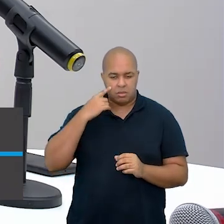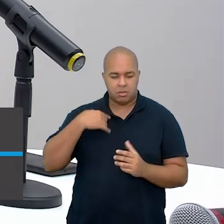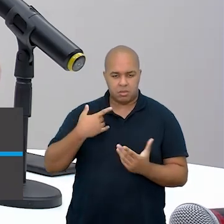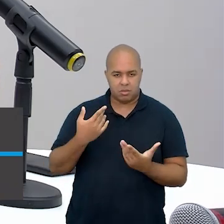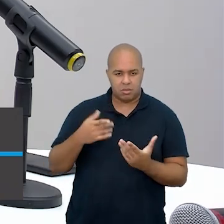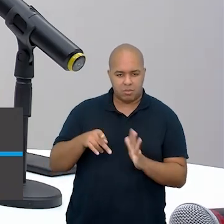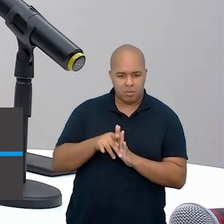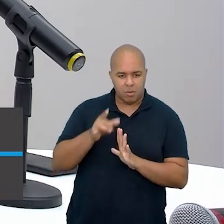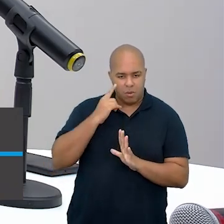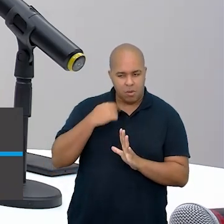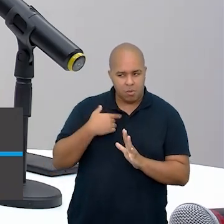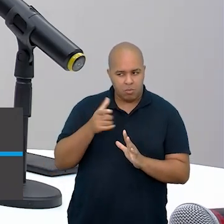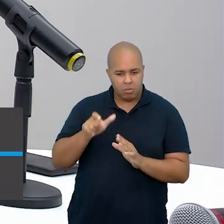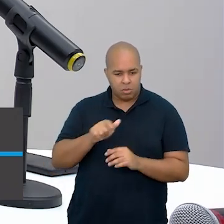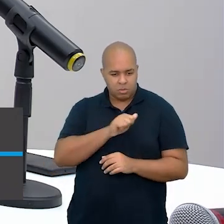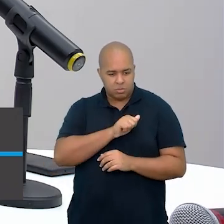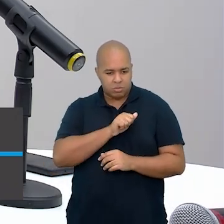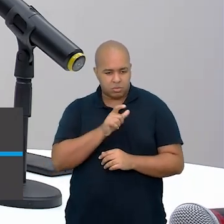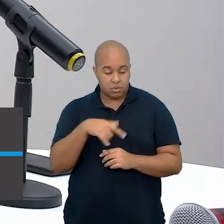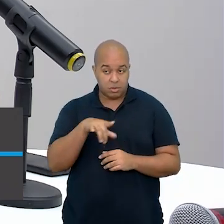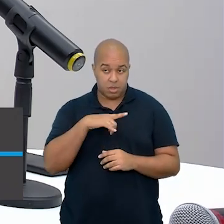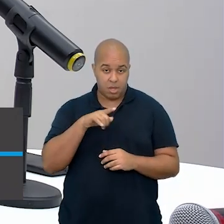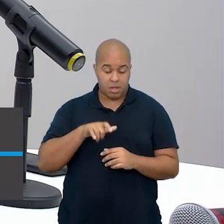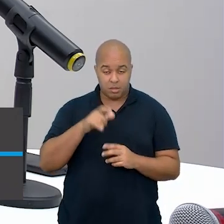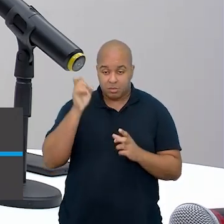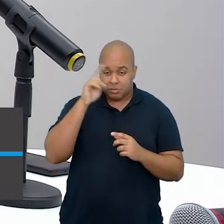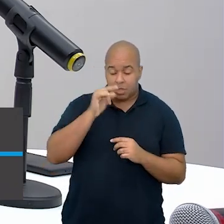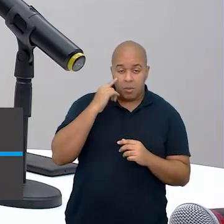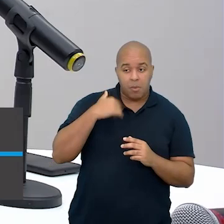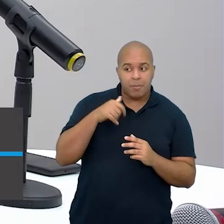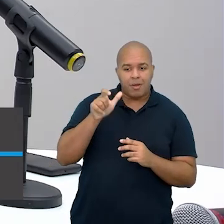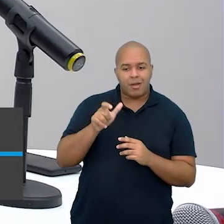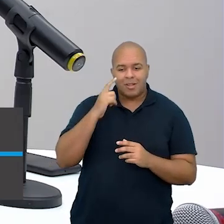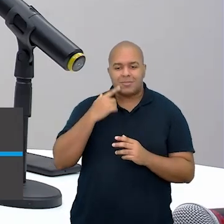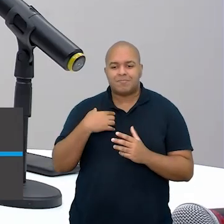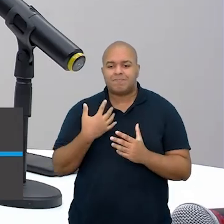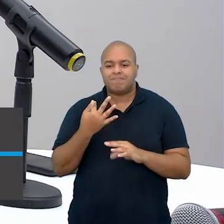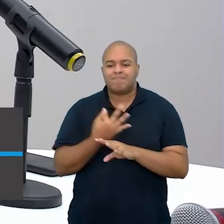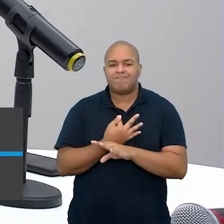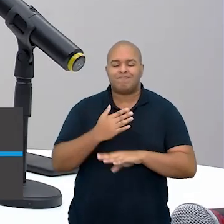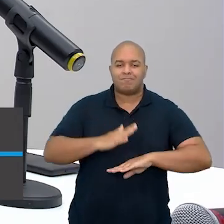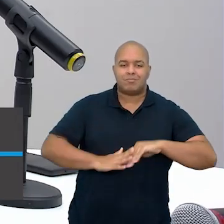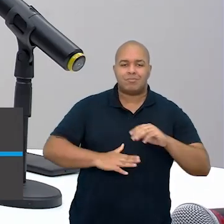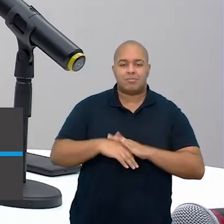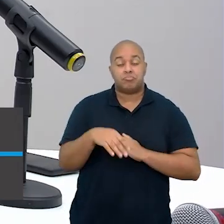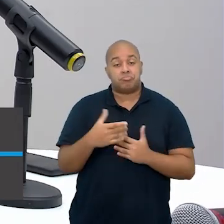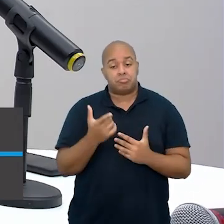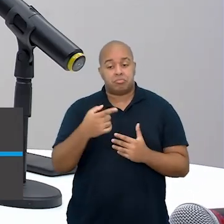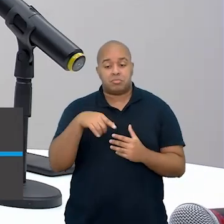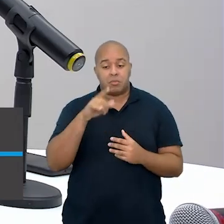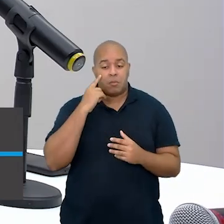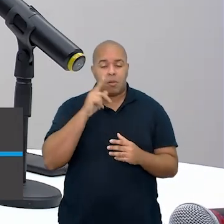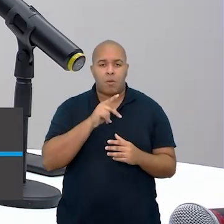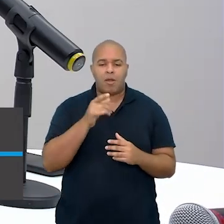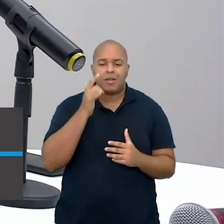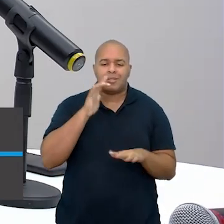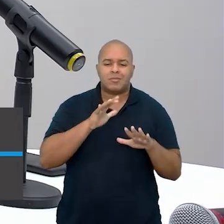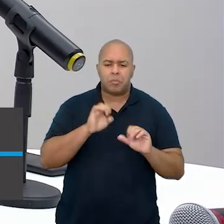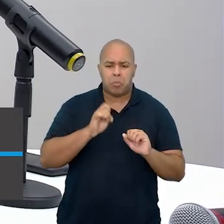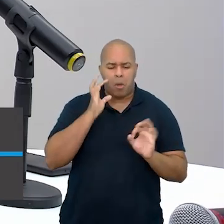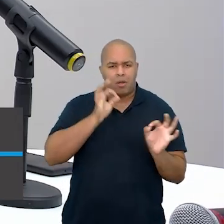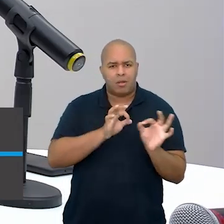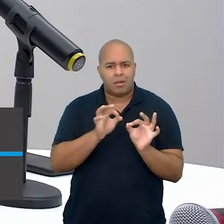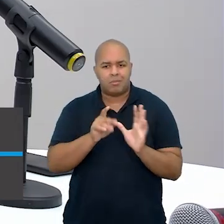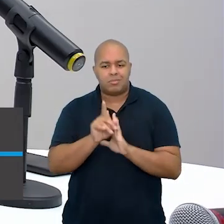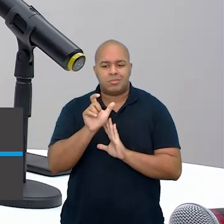o quanto o estudante tem dificuldade naquela determinada habilidade. Então, o professor pode